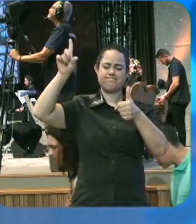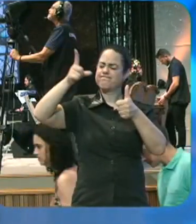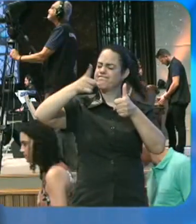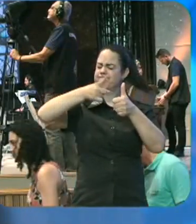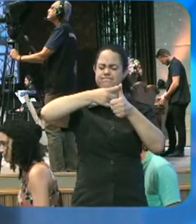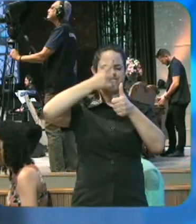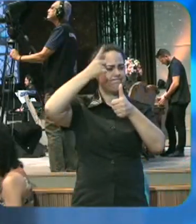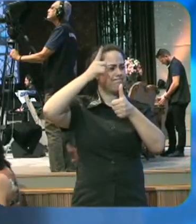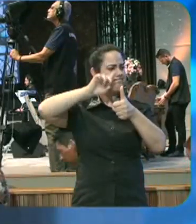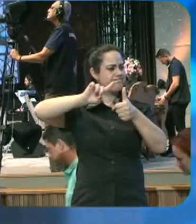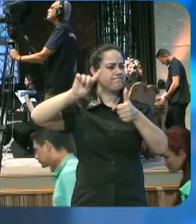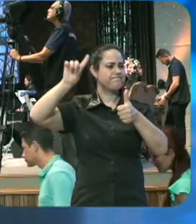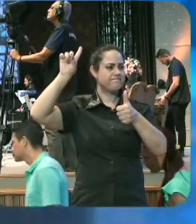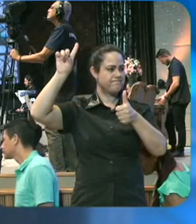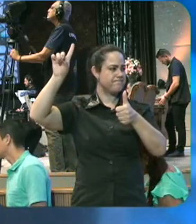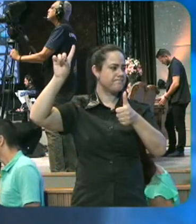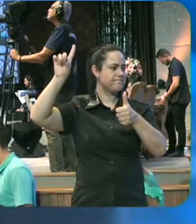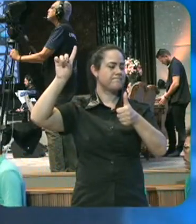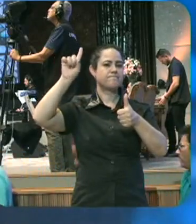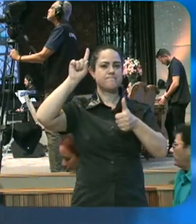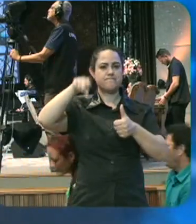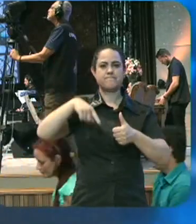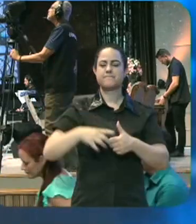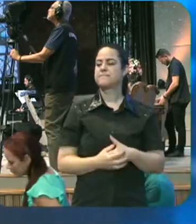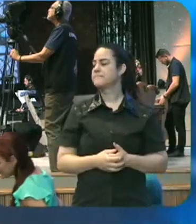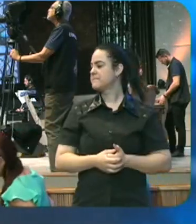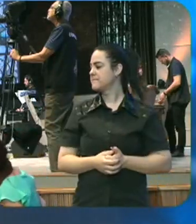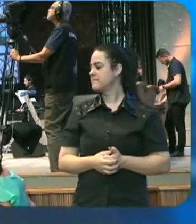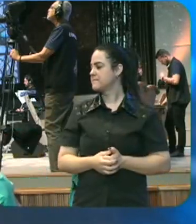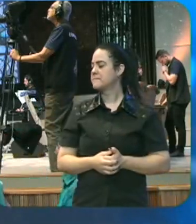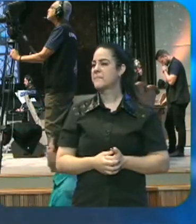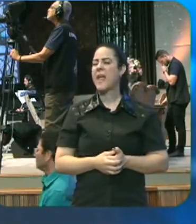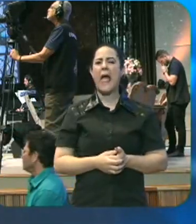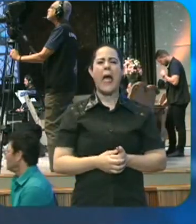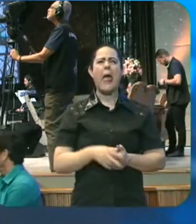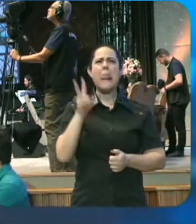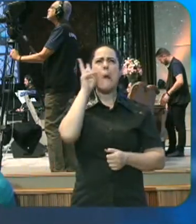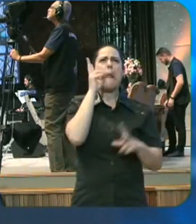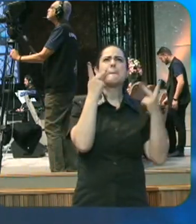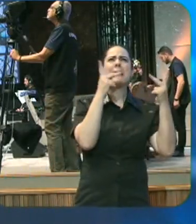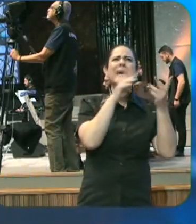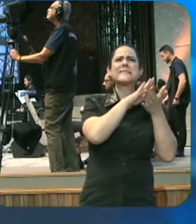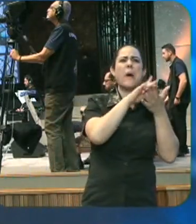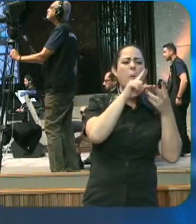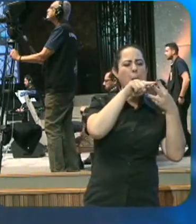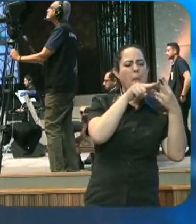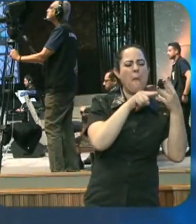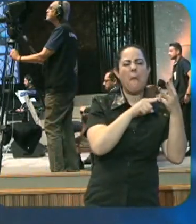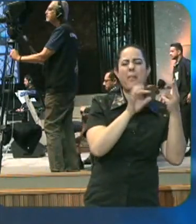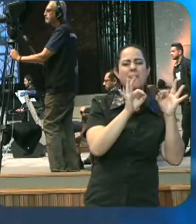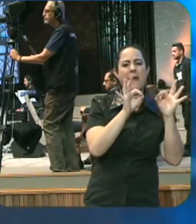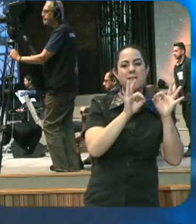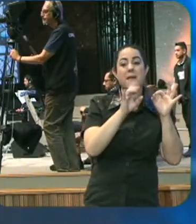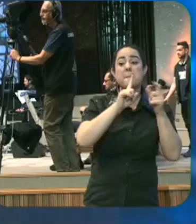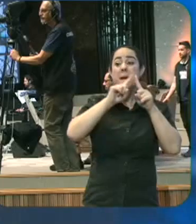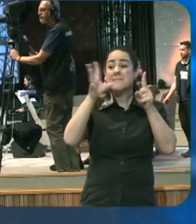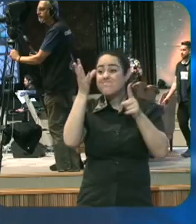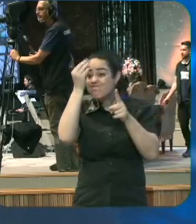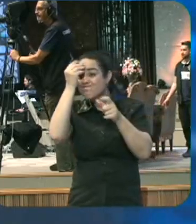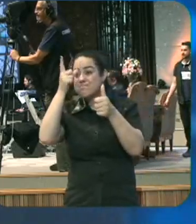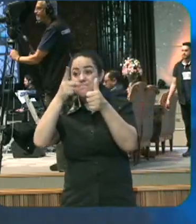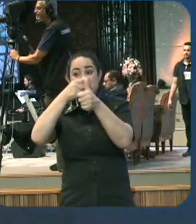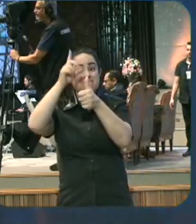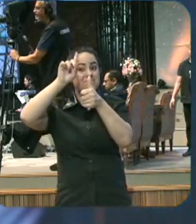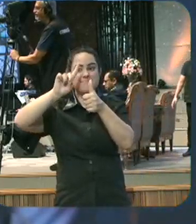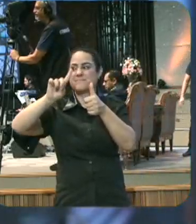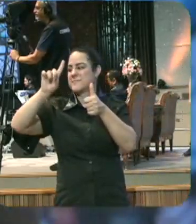primeiro lugar. Primeiro Deus. Essa é a lição. Ah, pastor, não lembro o que o senhor pregou. Você lembra disso? Esse é o